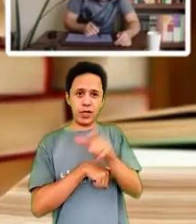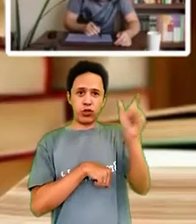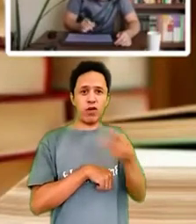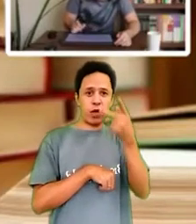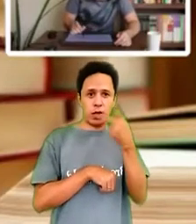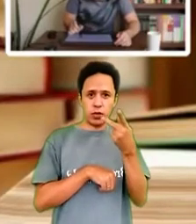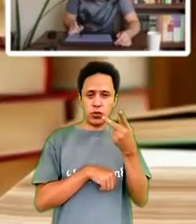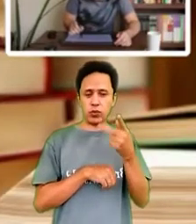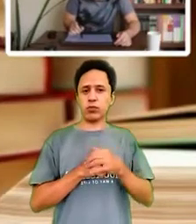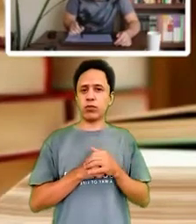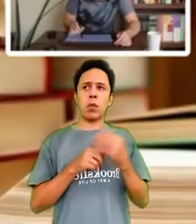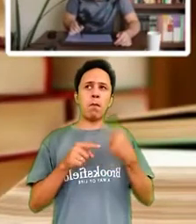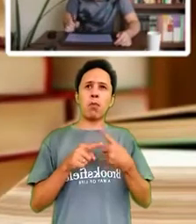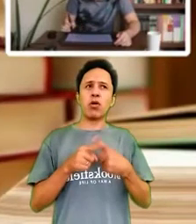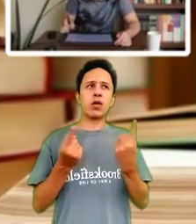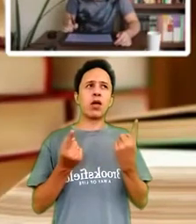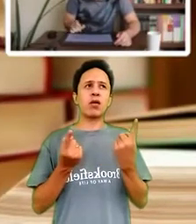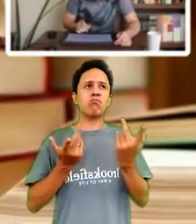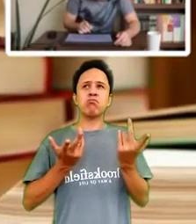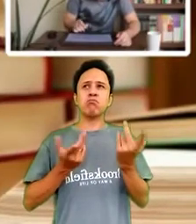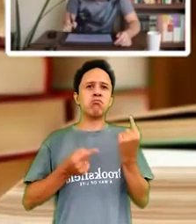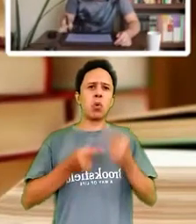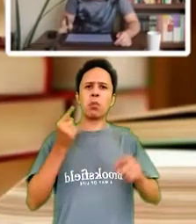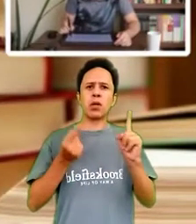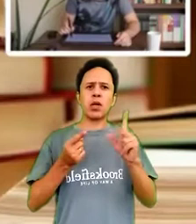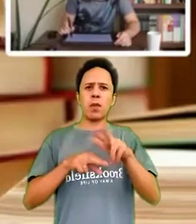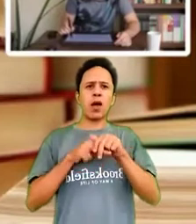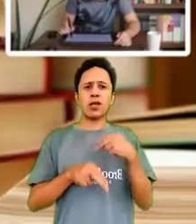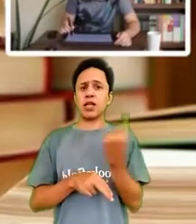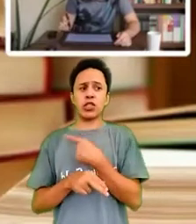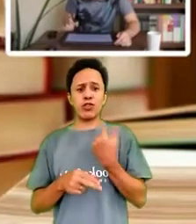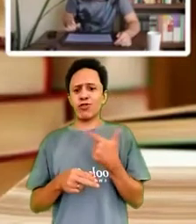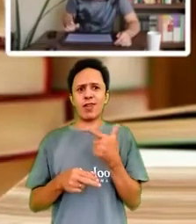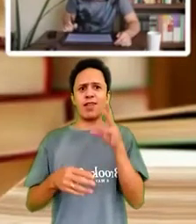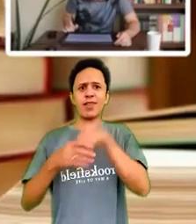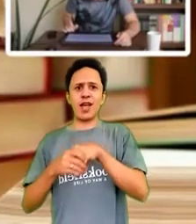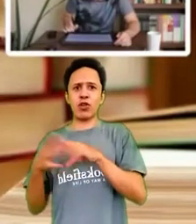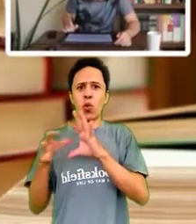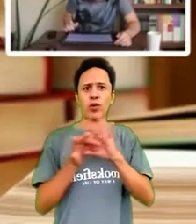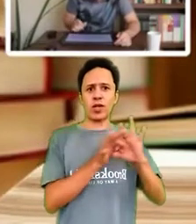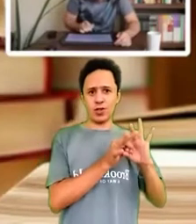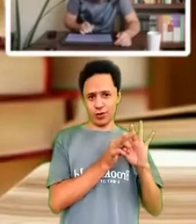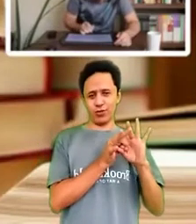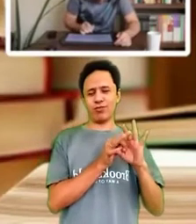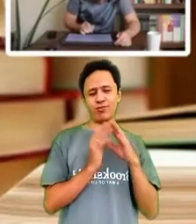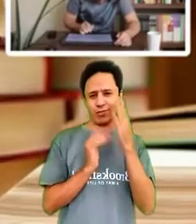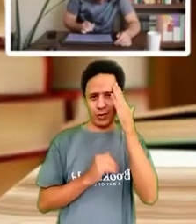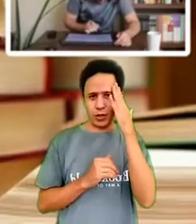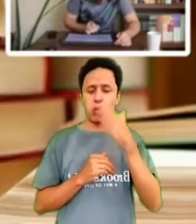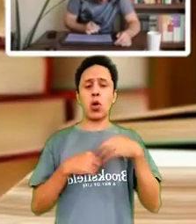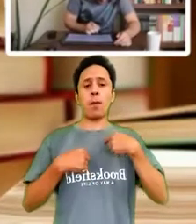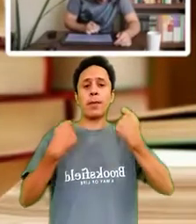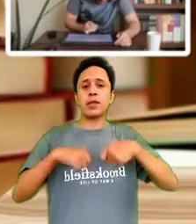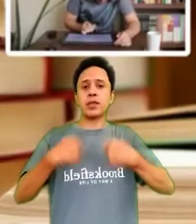cadê? Que elas não fazem tanto sentido porque nós não estamos inseridos no contexto, certo? Então,